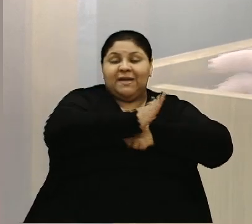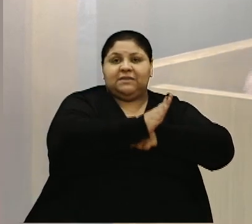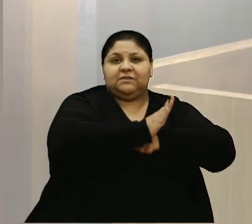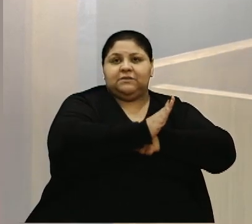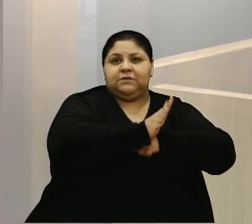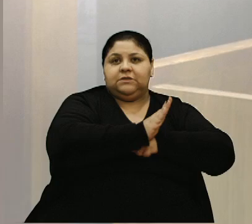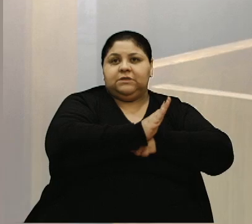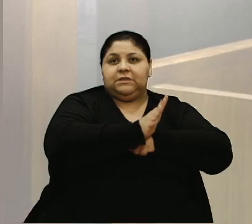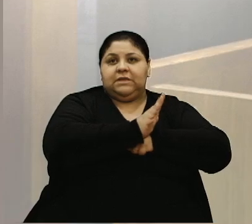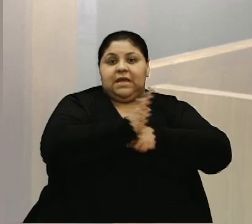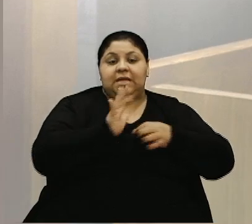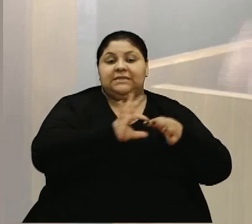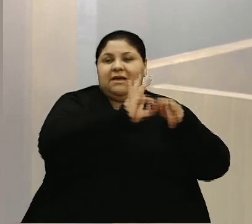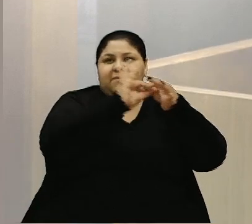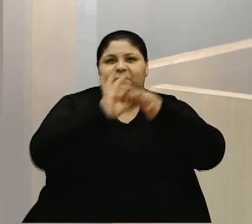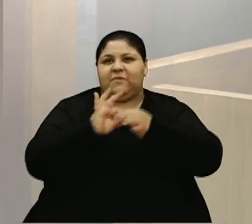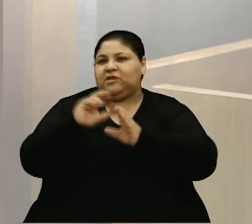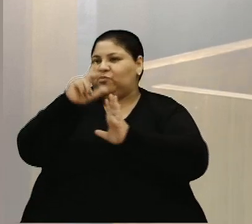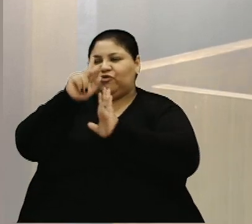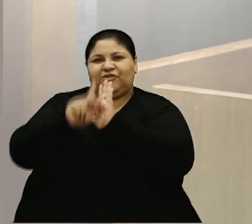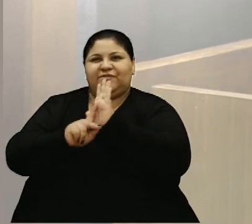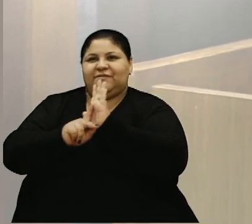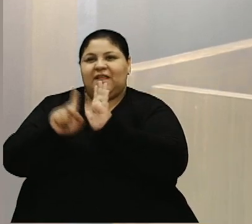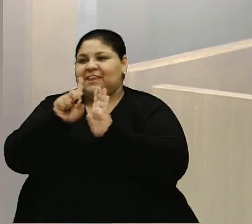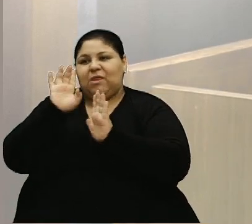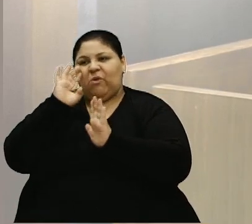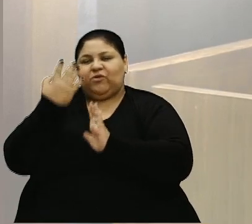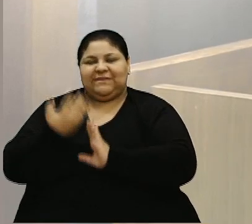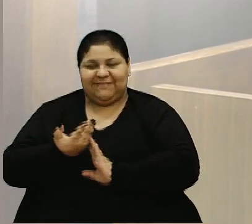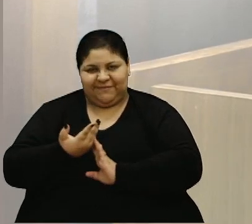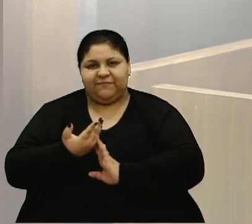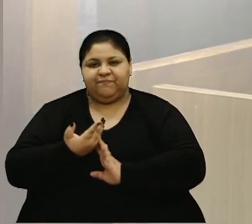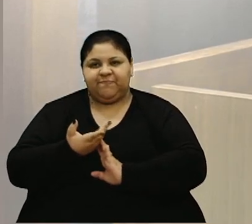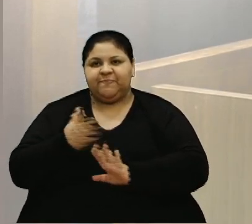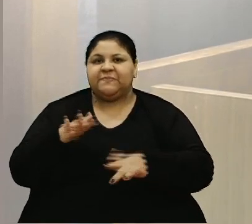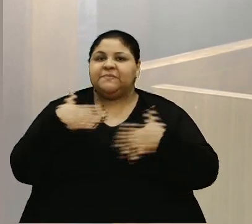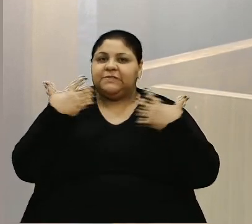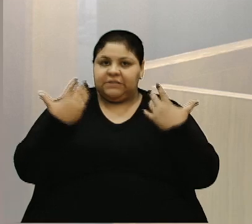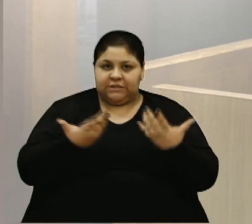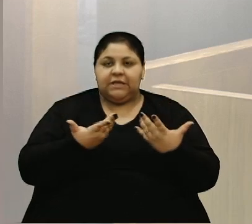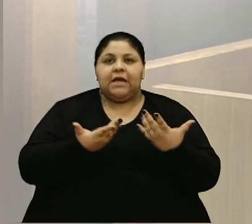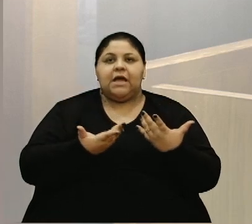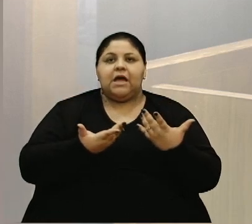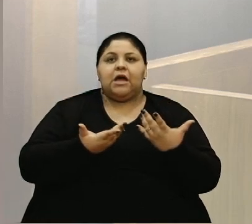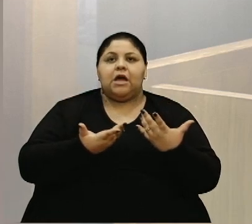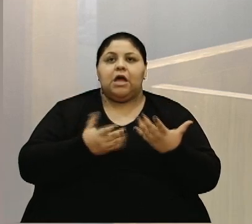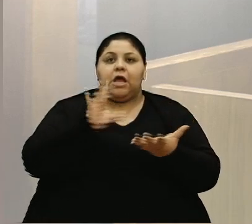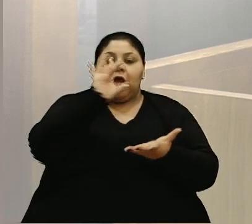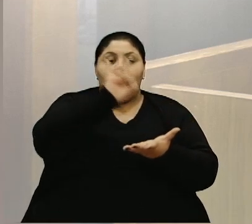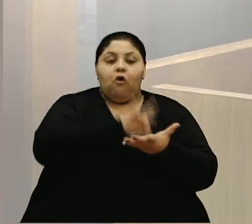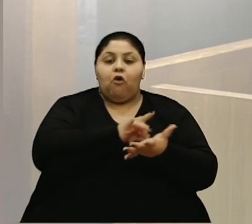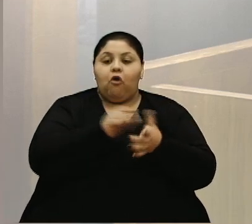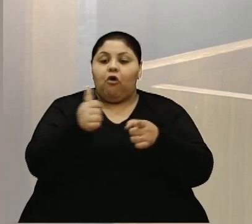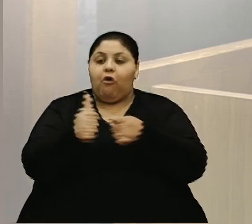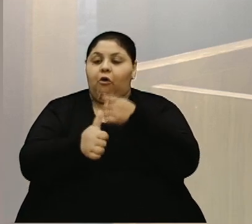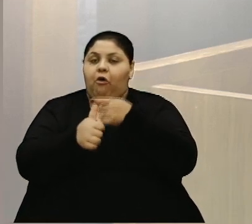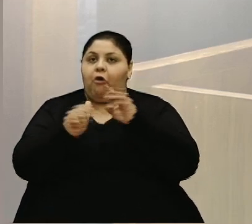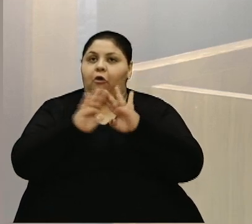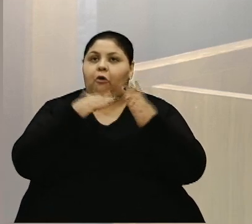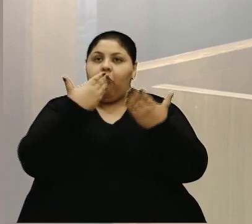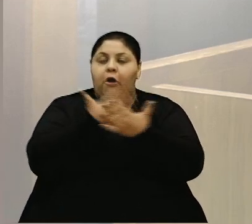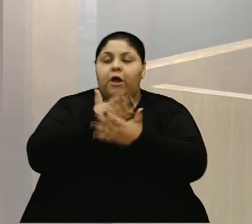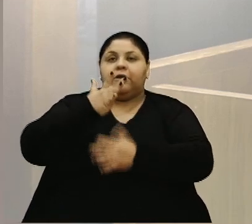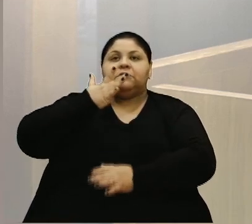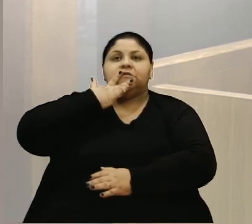essa parceria, esse projeto não estaria acontecendo. Então, está se realizando a primeira escola